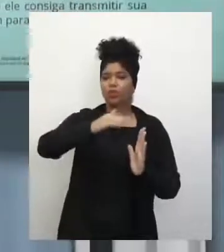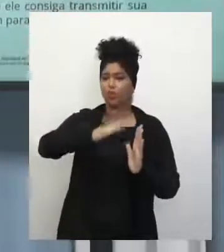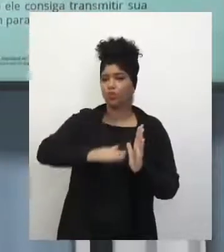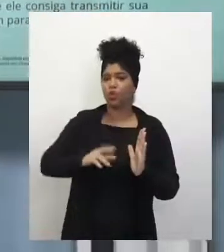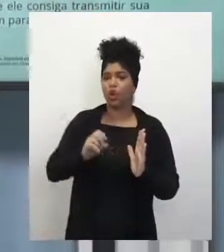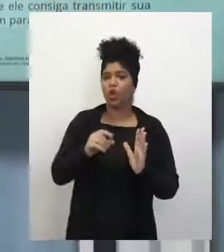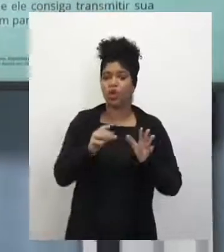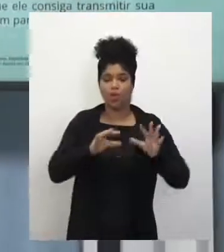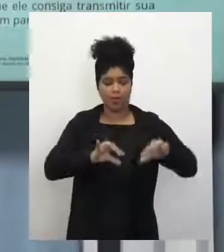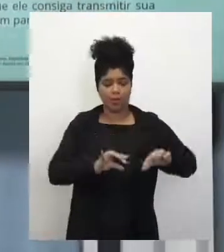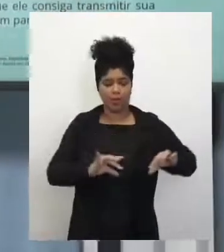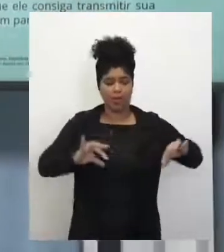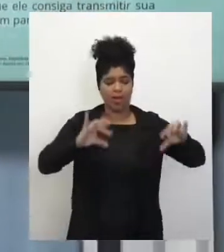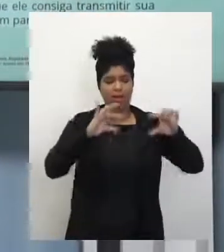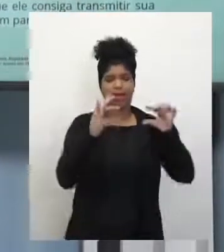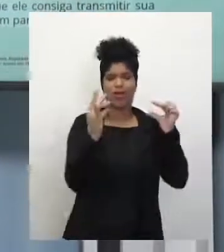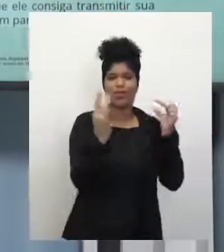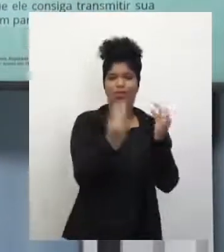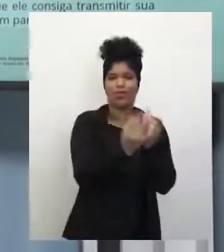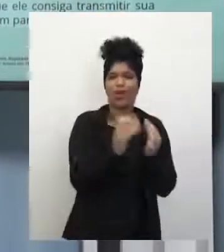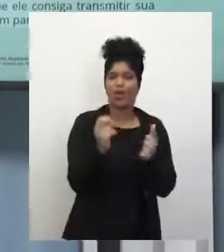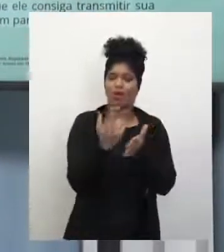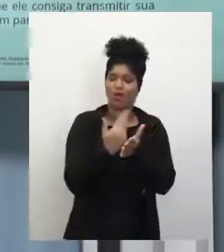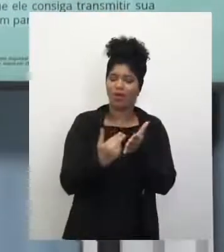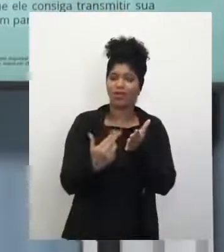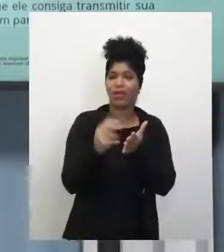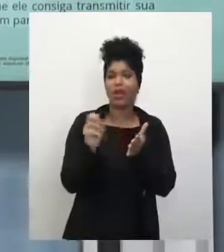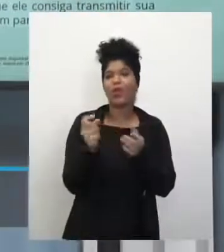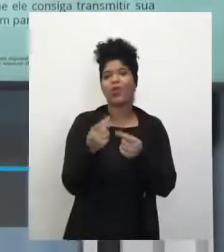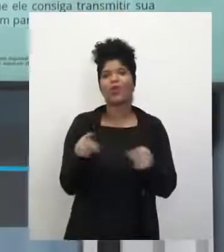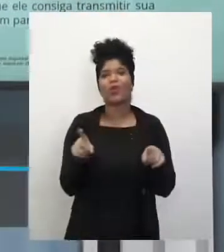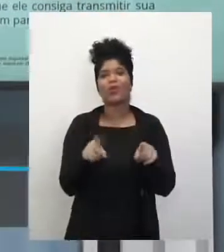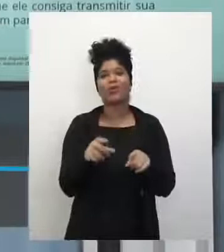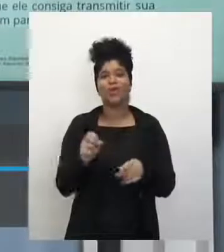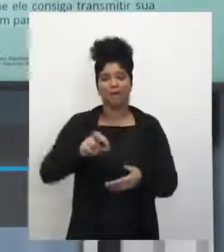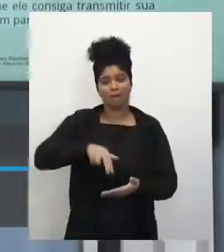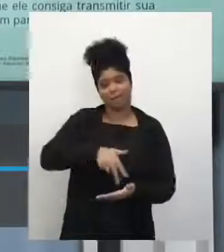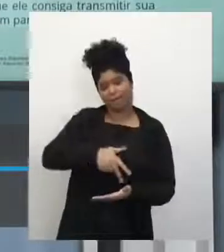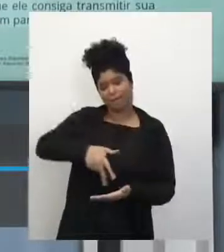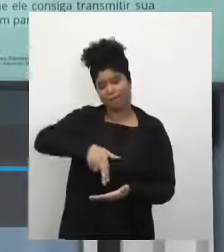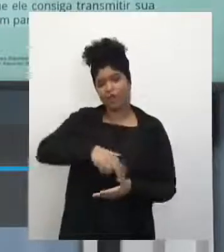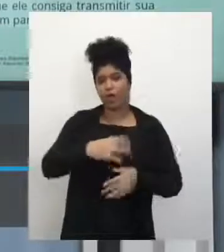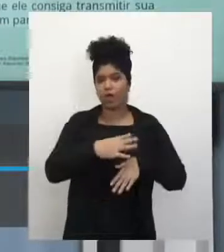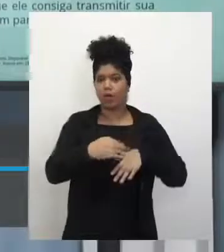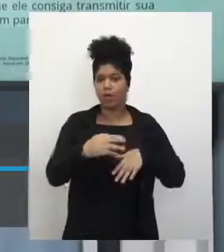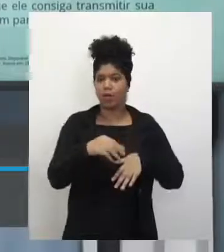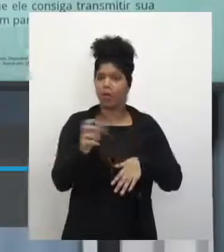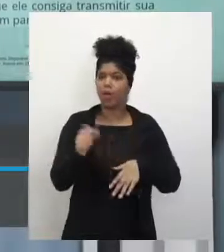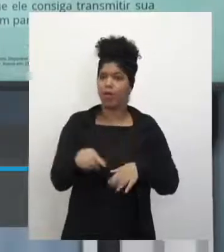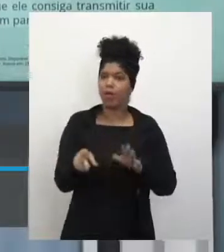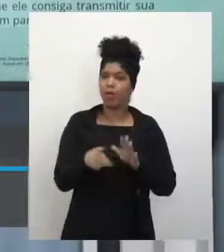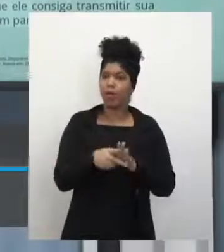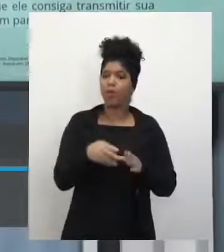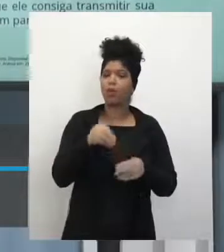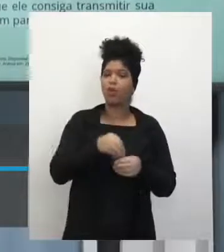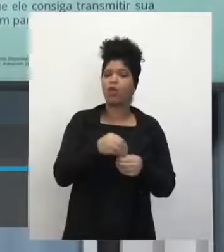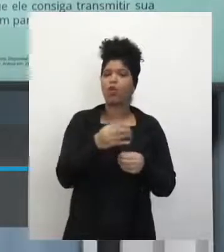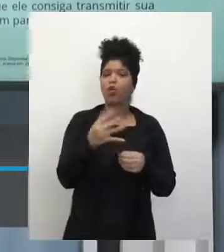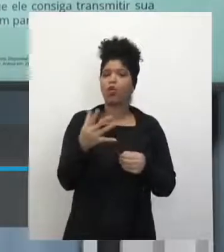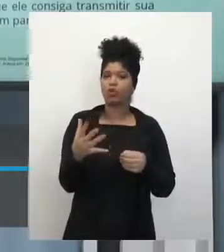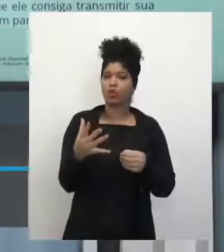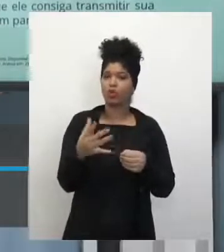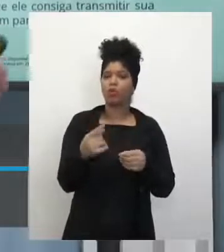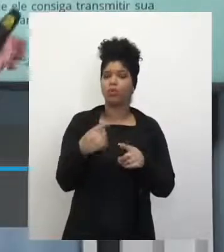uma escultura, eu quero fazer uma gravura, eu quero fazer uma música, uma coreografia. Isso são formas-conteúdo. Ou seja, eu